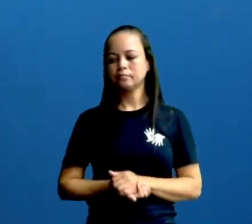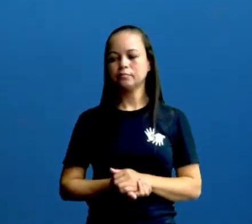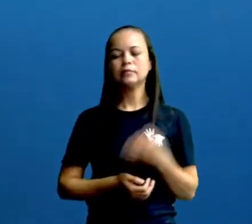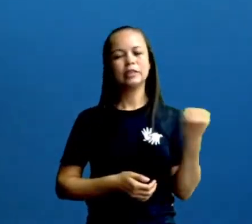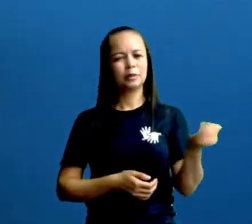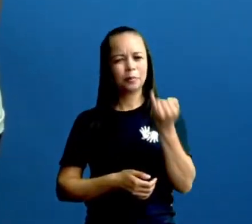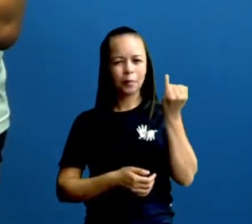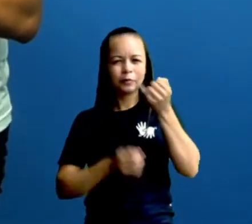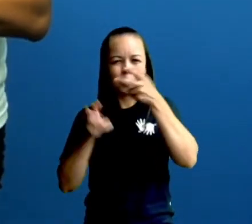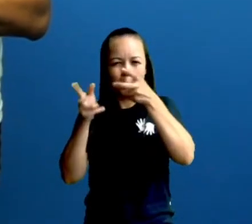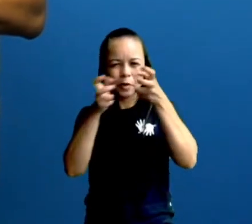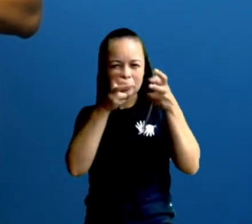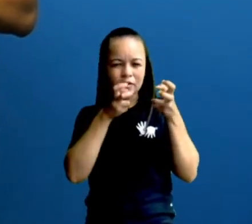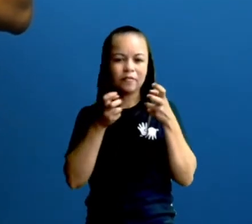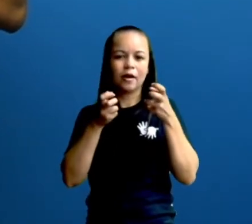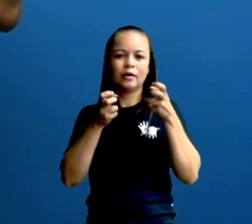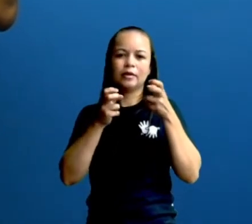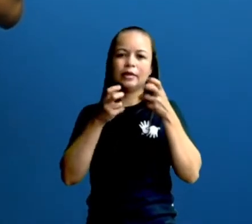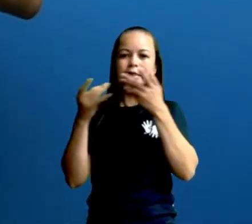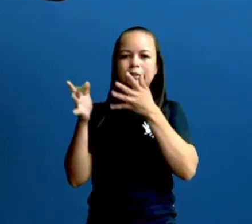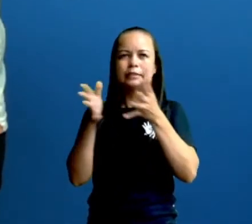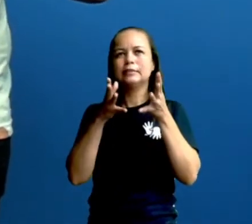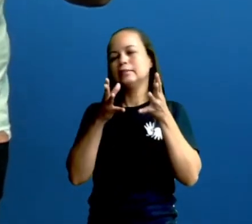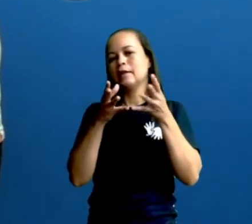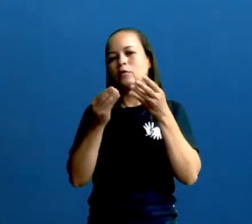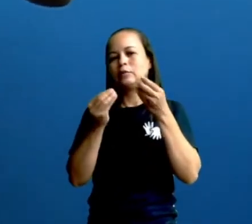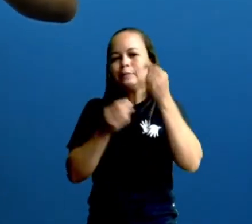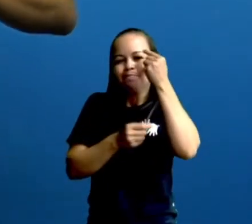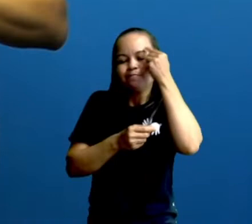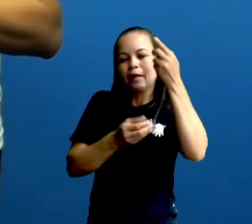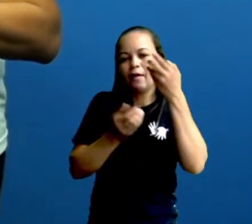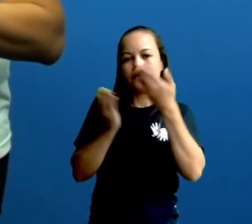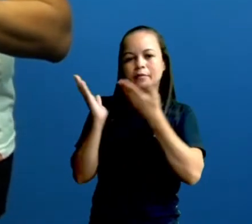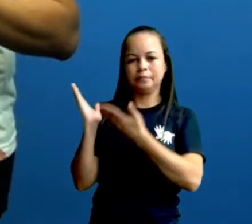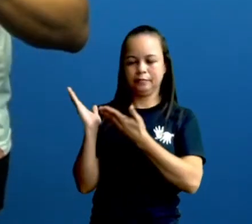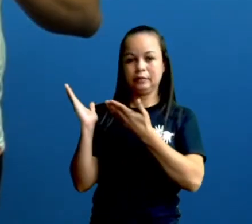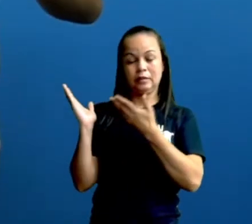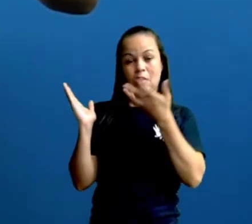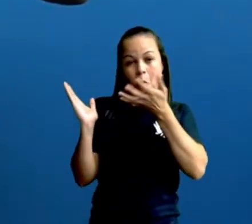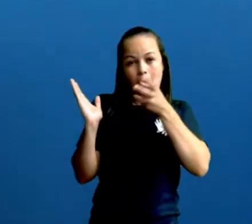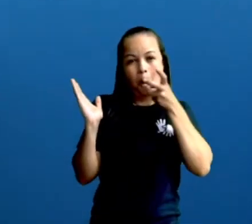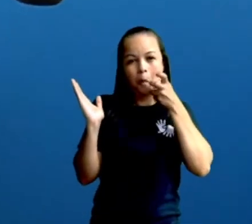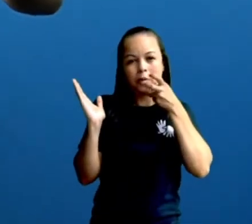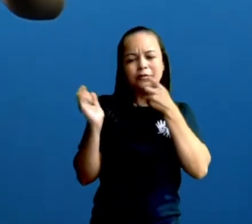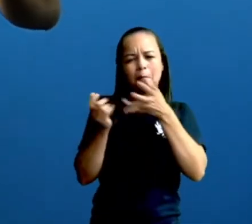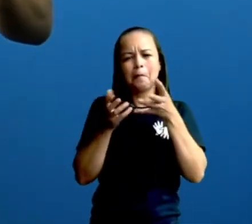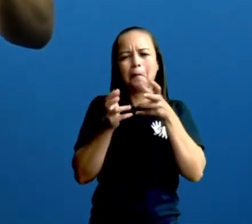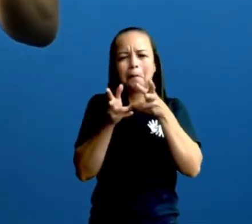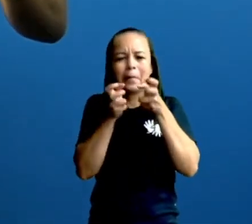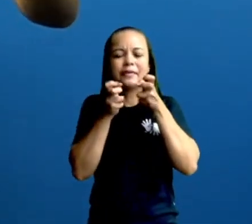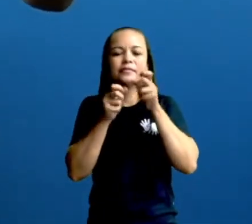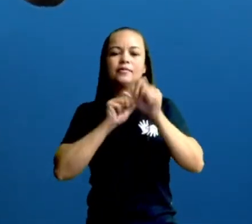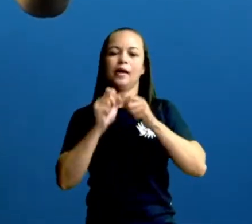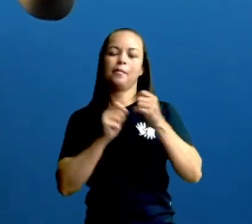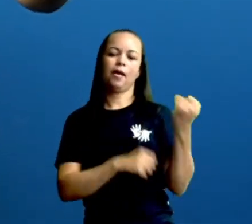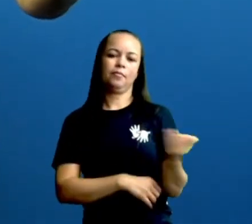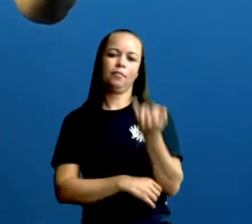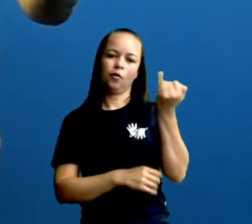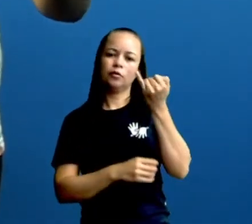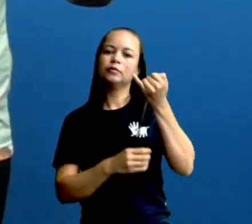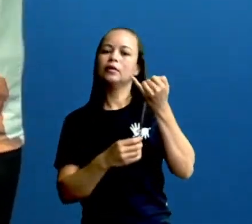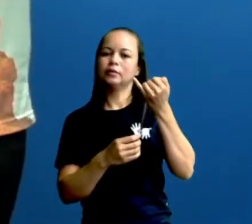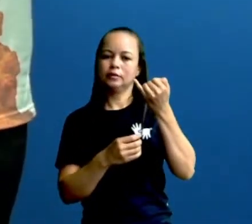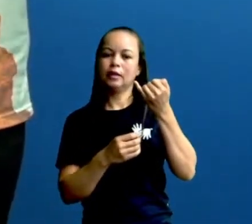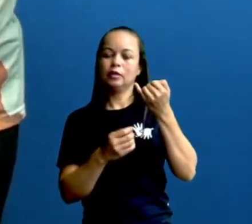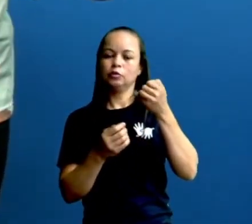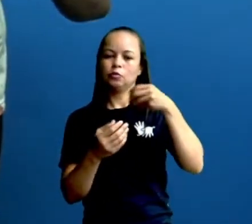essa concatenação de ideias aqui, você ver esse recorte, ver essa imagem, você percebe a importância do plástico